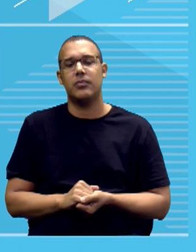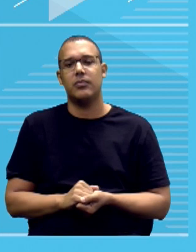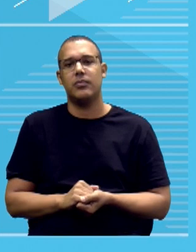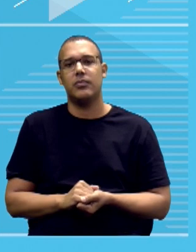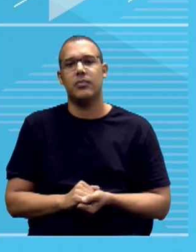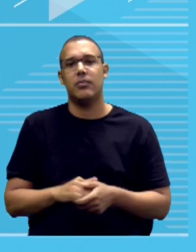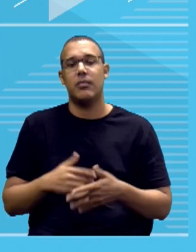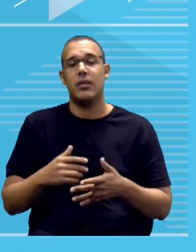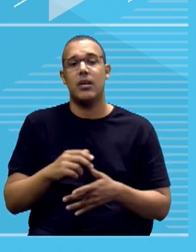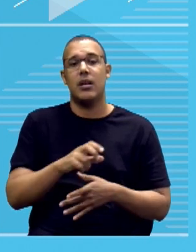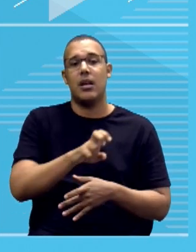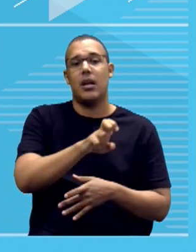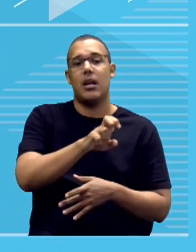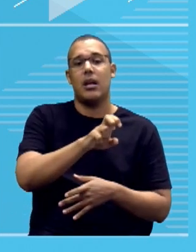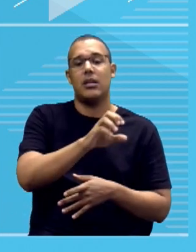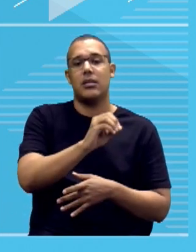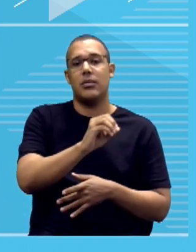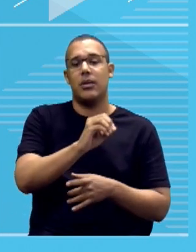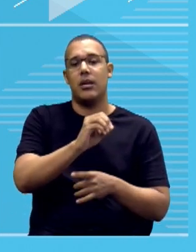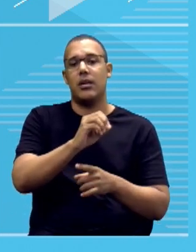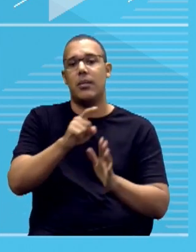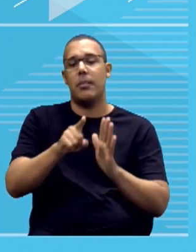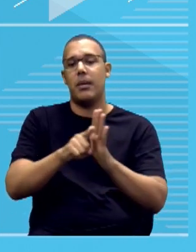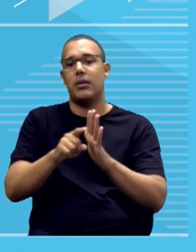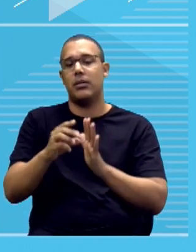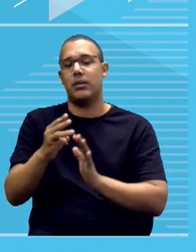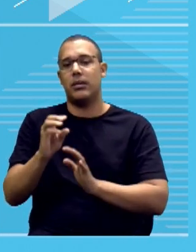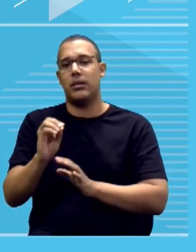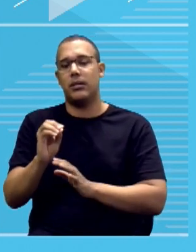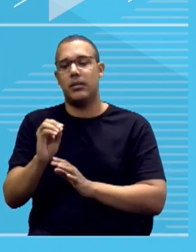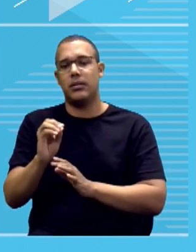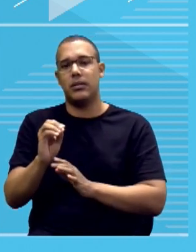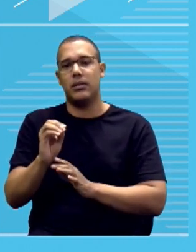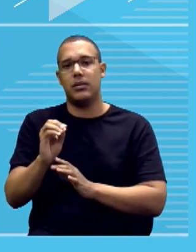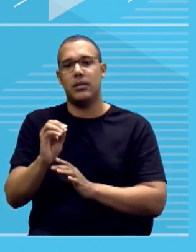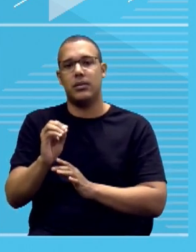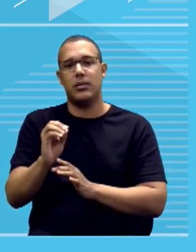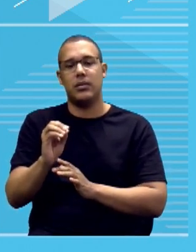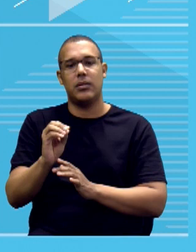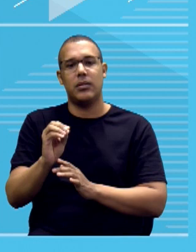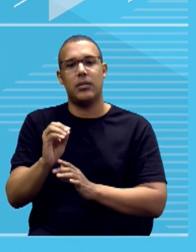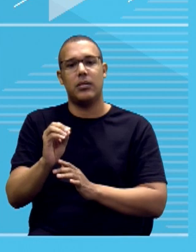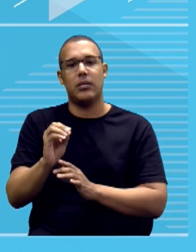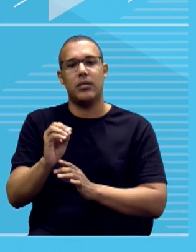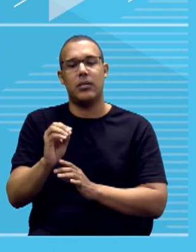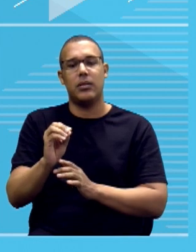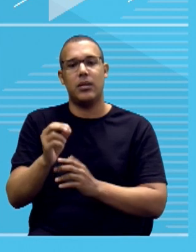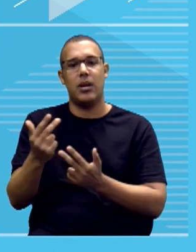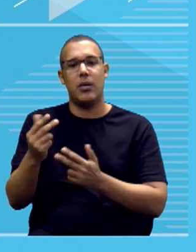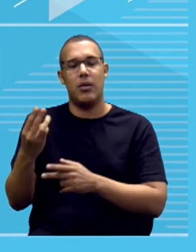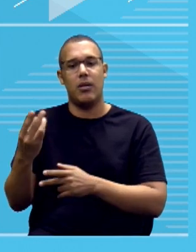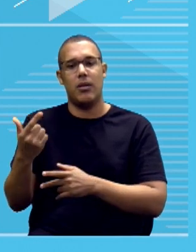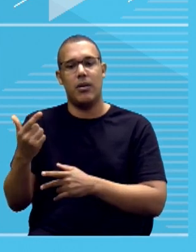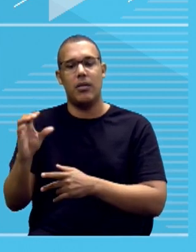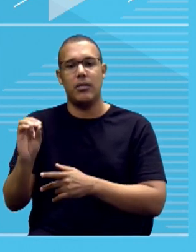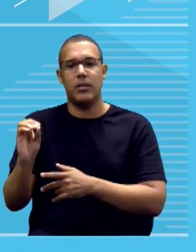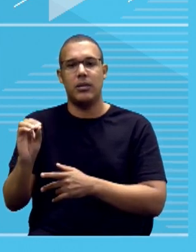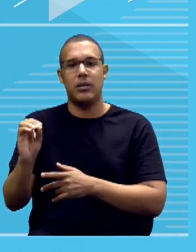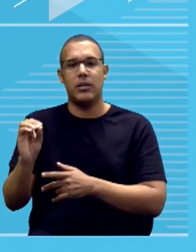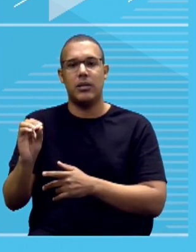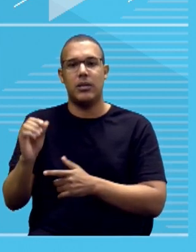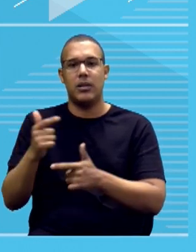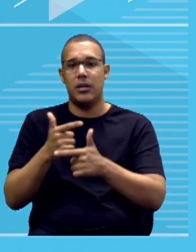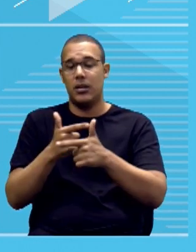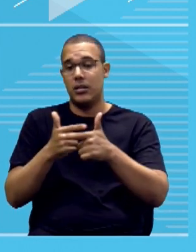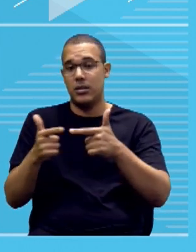daria 50 menos 30, certo? 50 menos 30, que é 20,